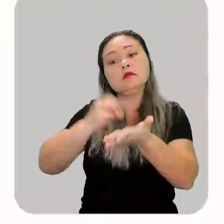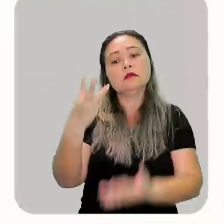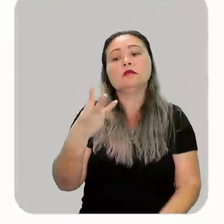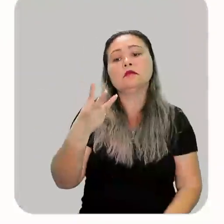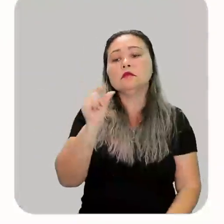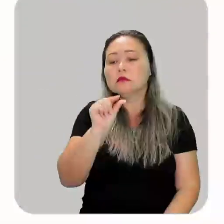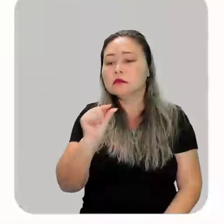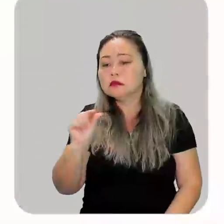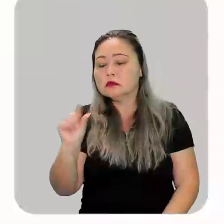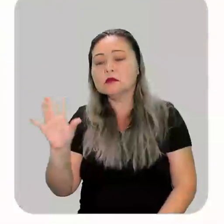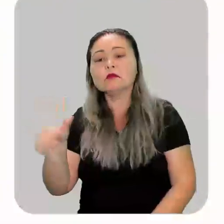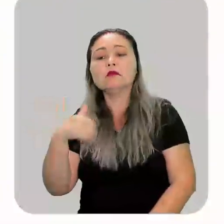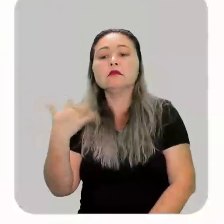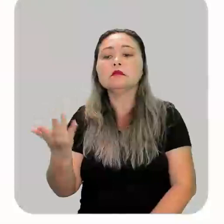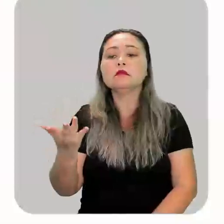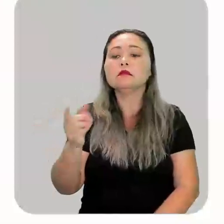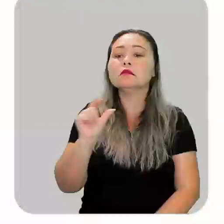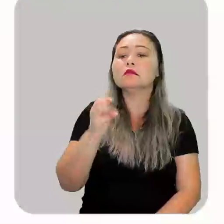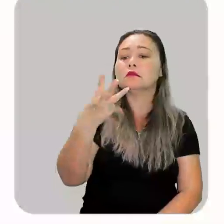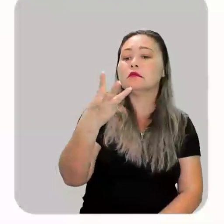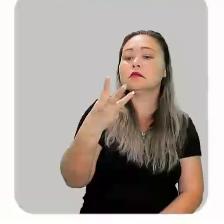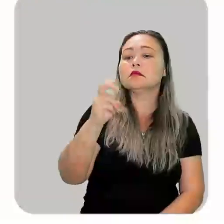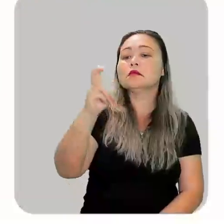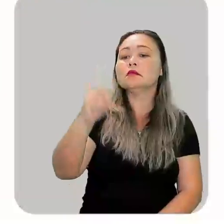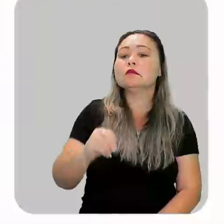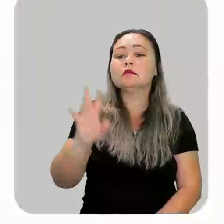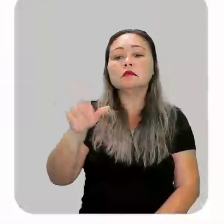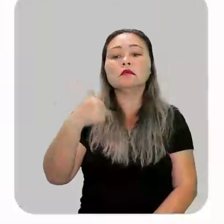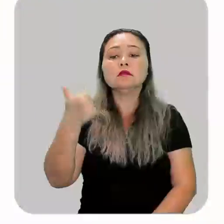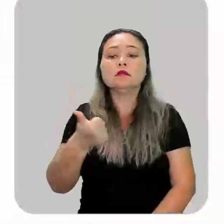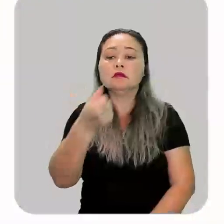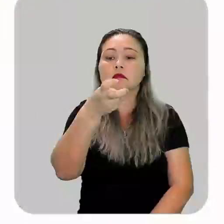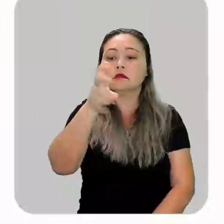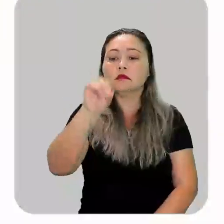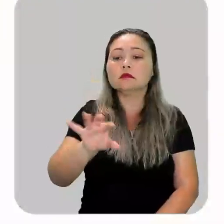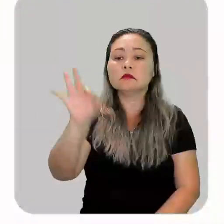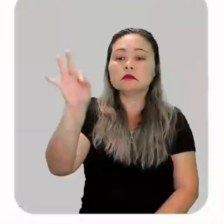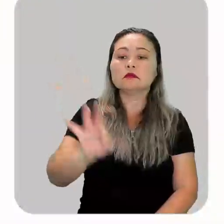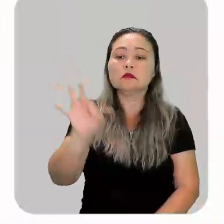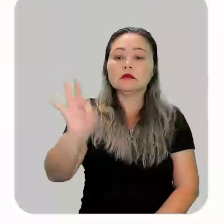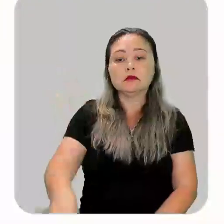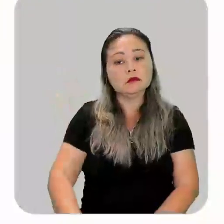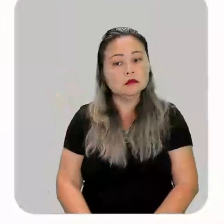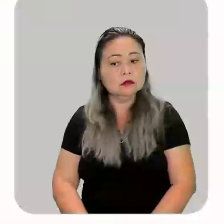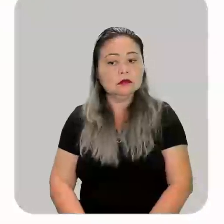3 unidades. E o 3 vai ser quem? O 50, então 150%.